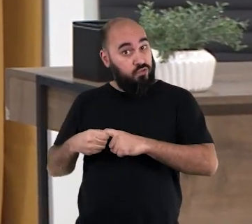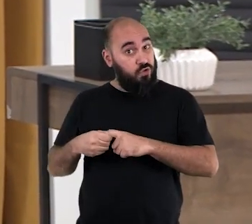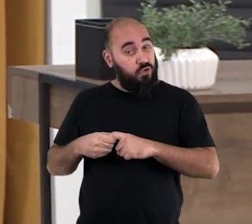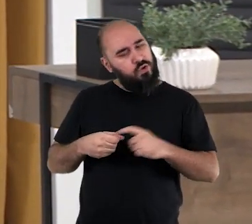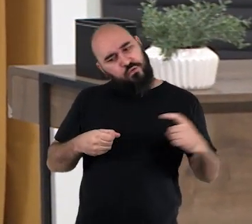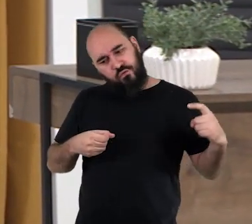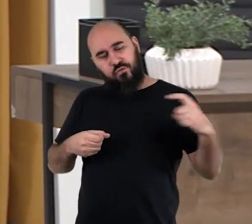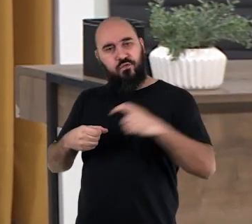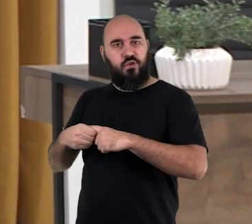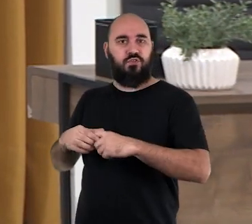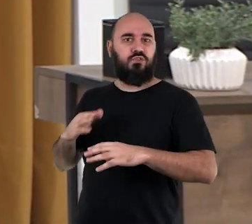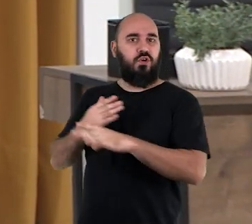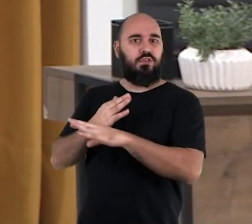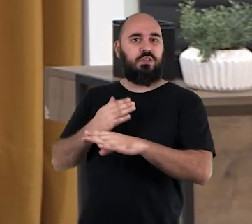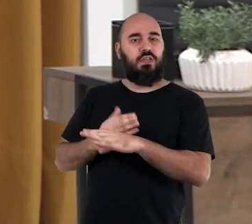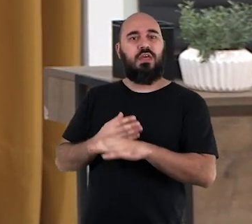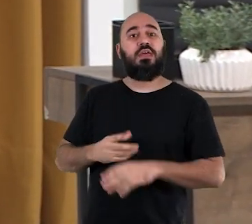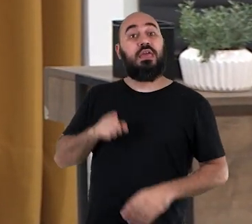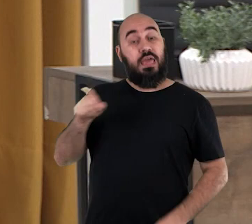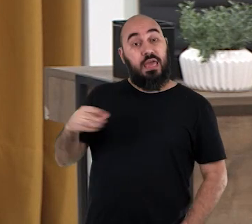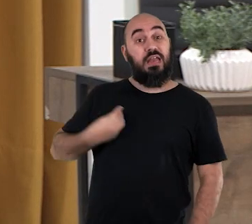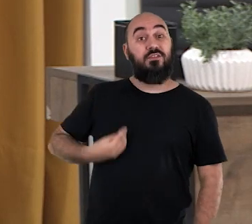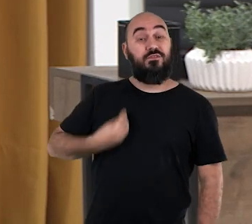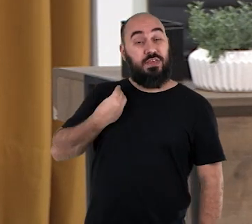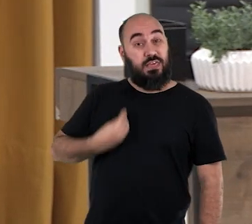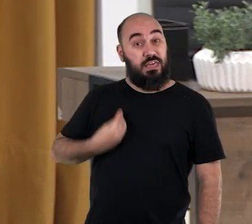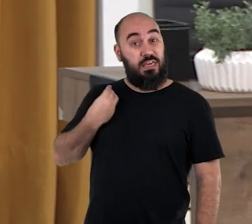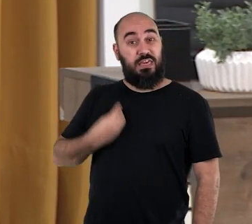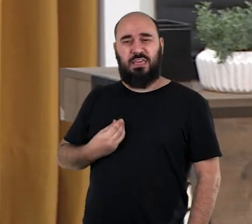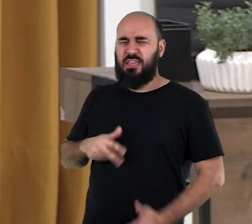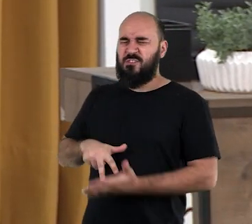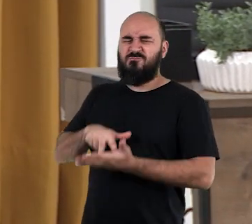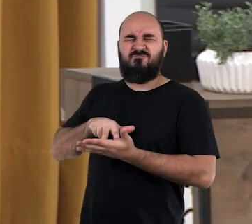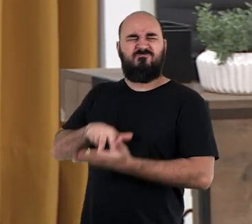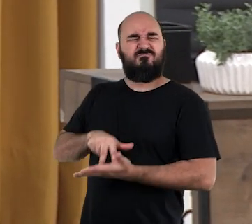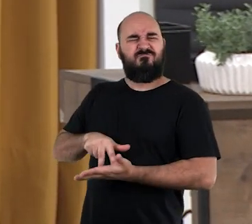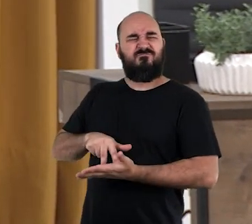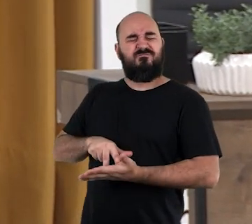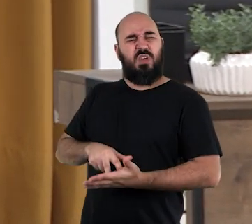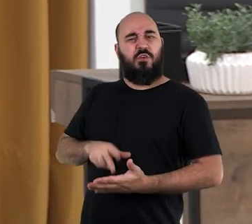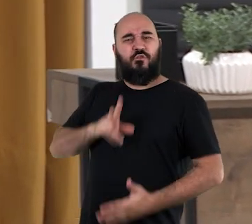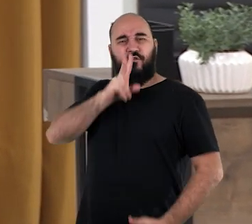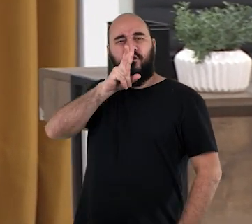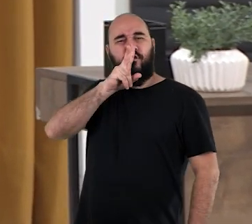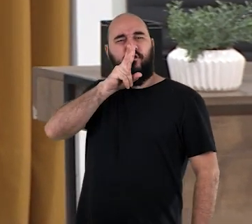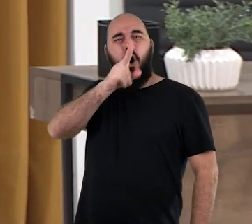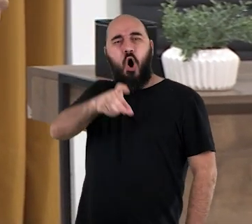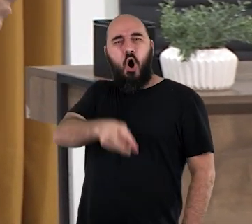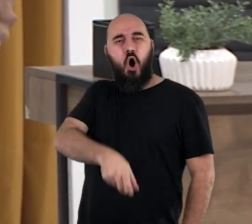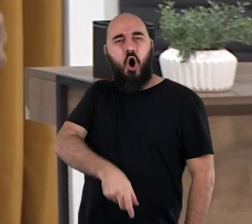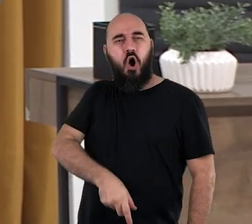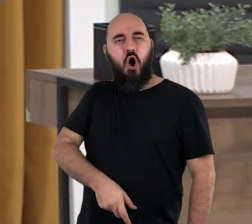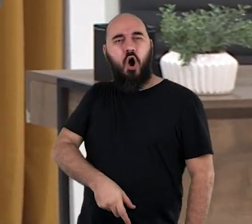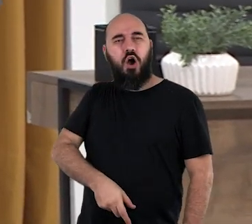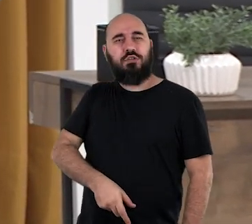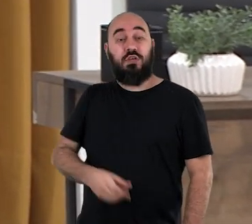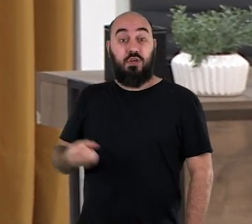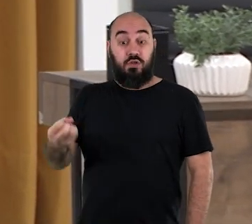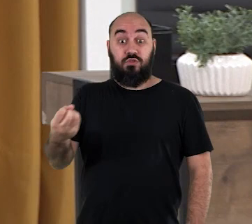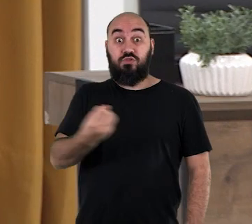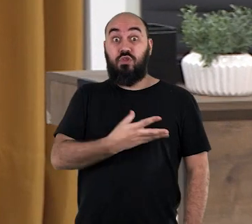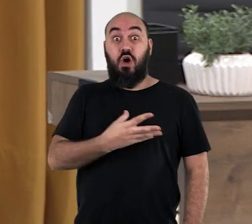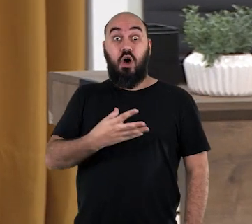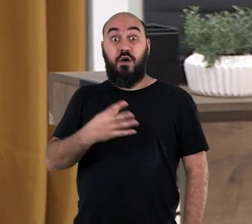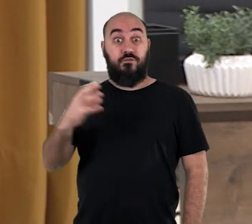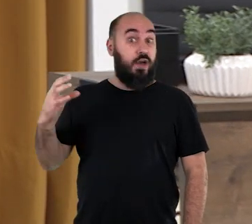Deus. E ele viveu tão intensamente essa nova etapa do seu